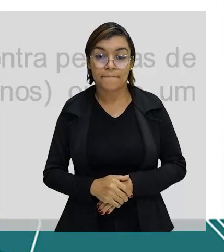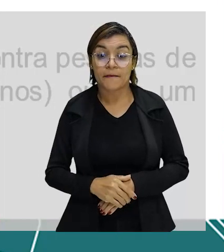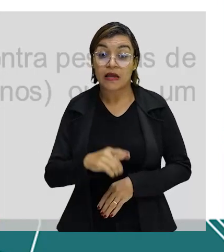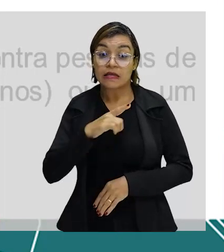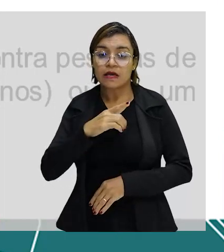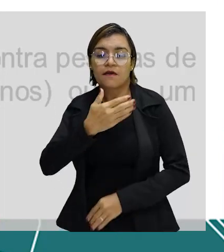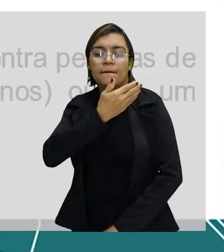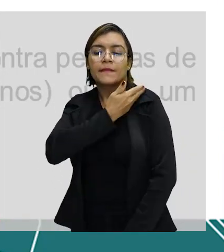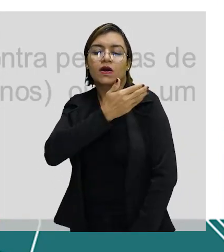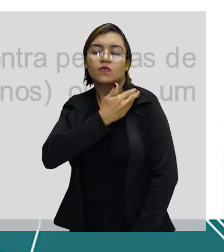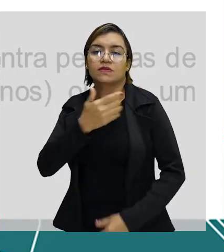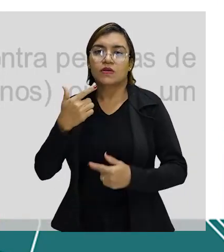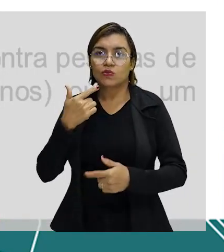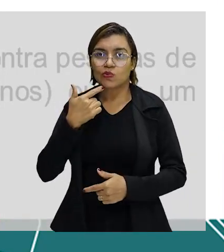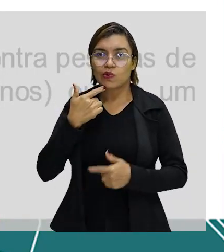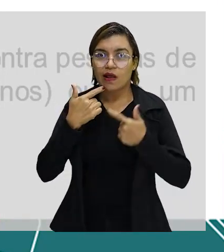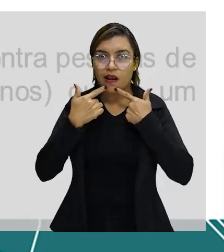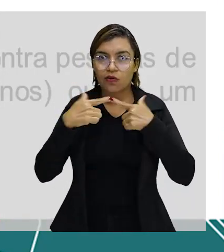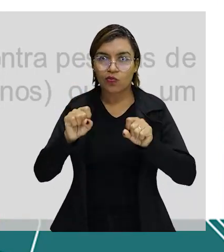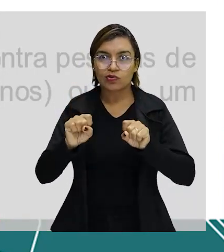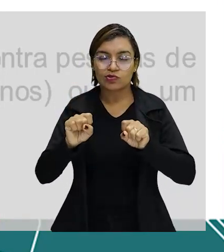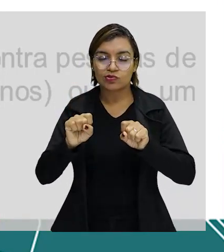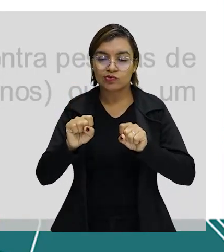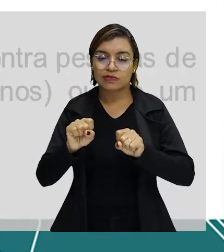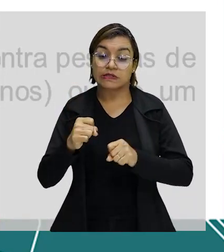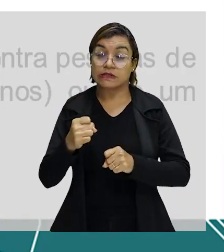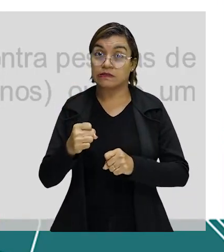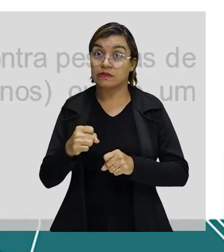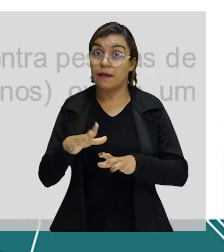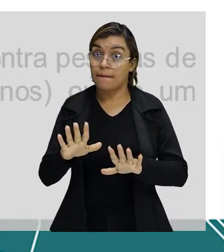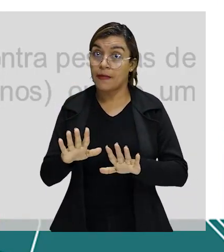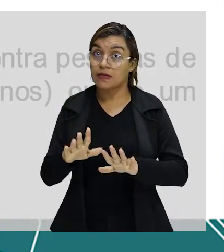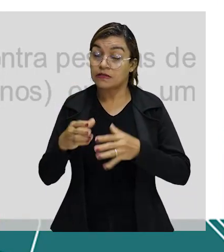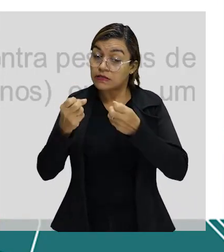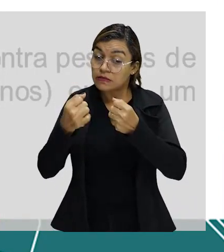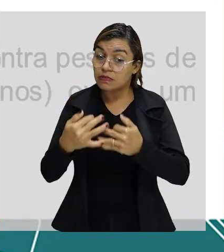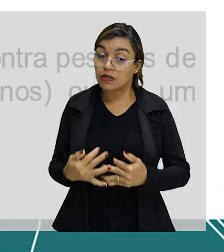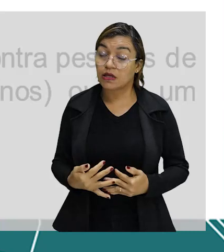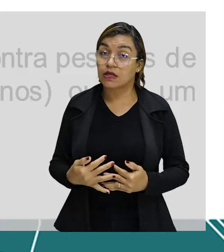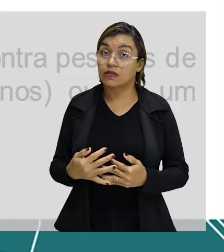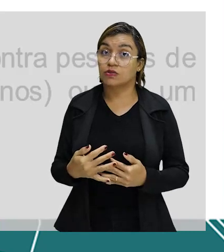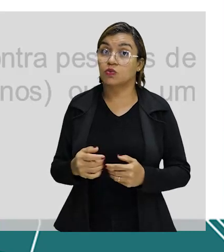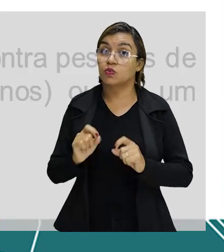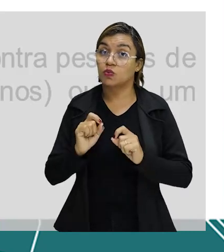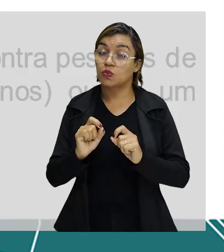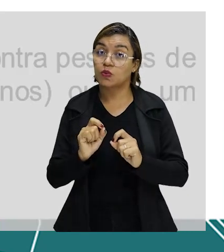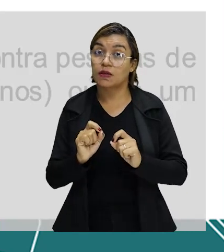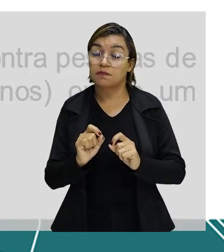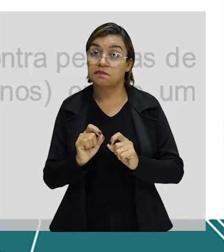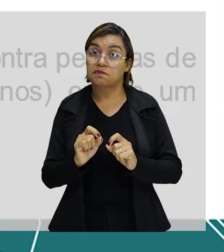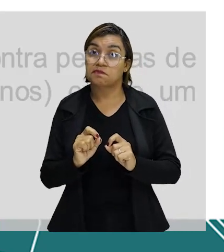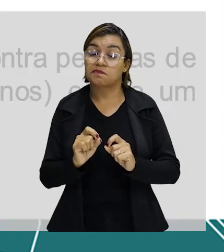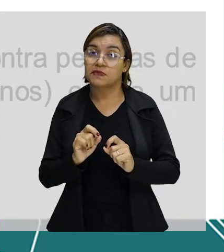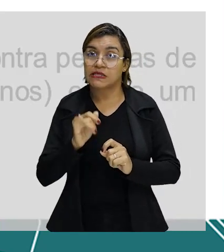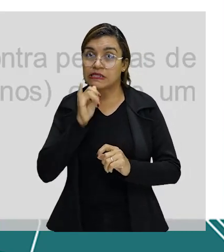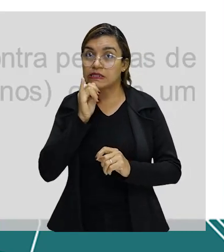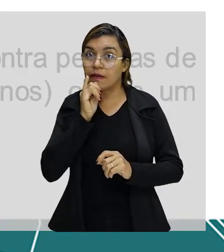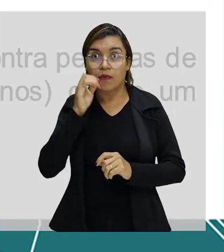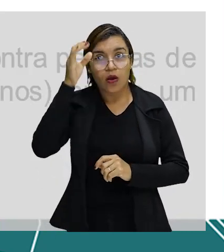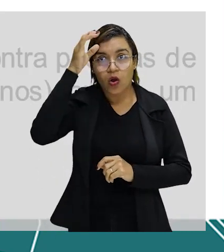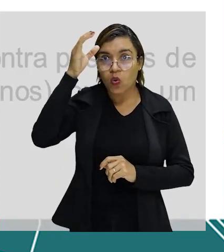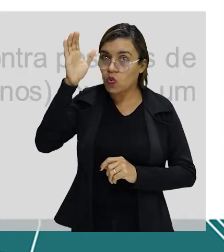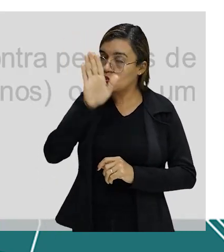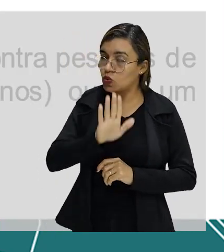Preconceito linguístico. Aí a gente está falando de uma coisa mais restrita, mais fechada, que não é a cultura como um